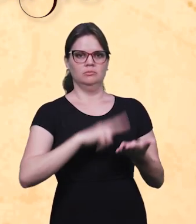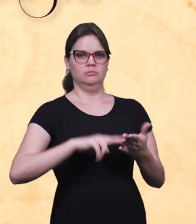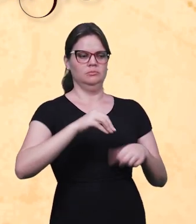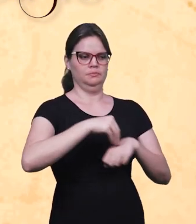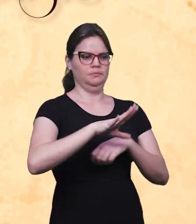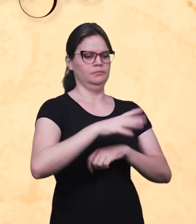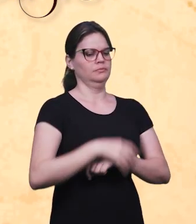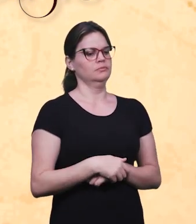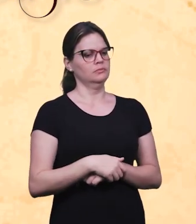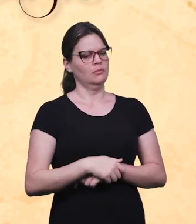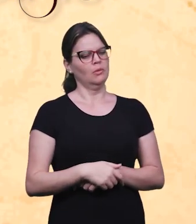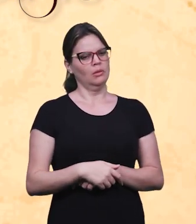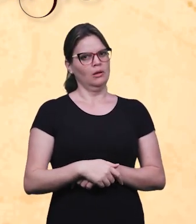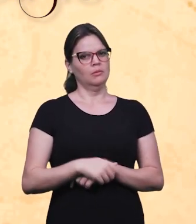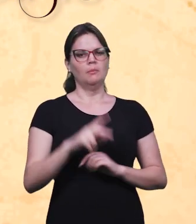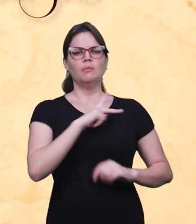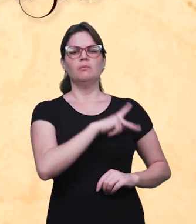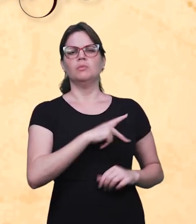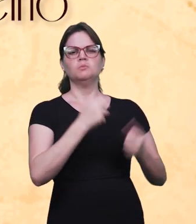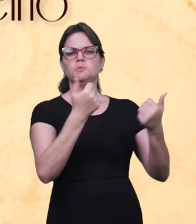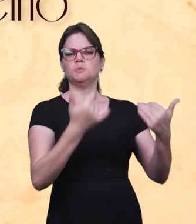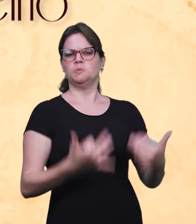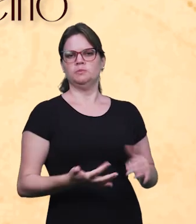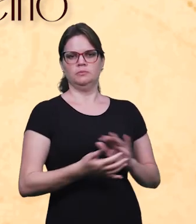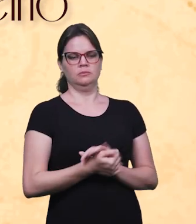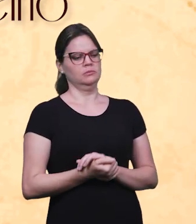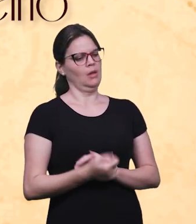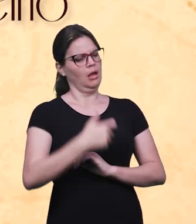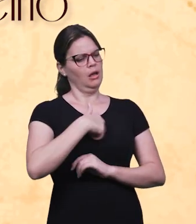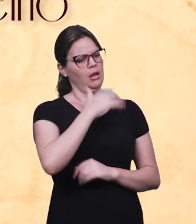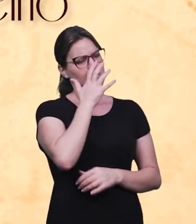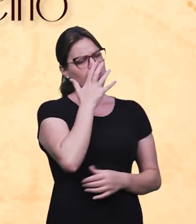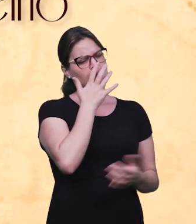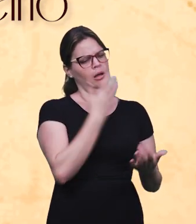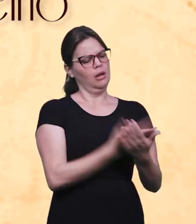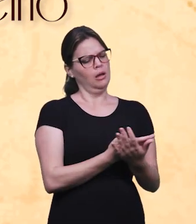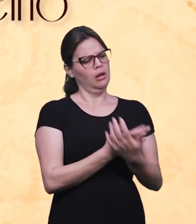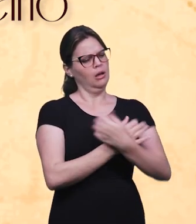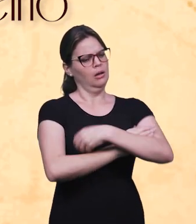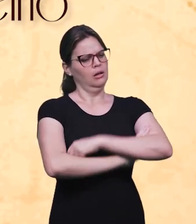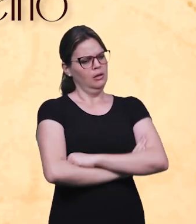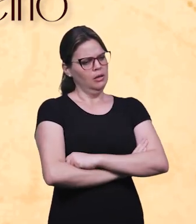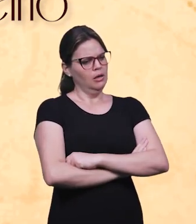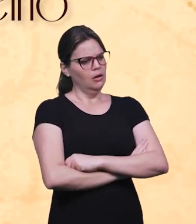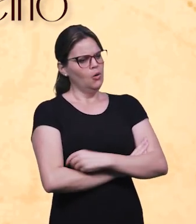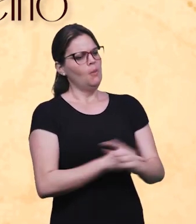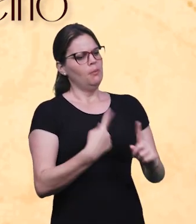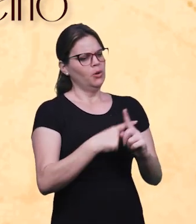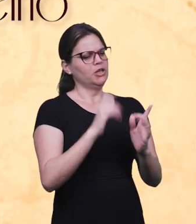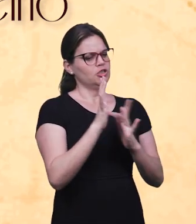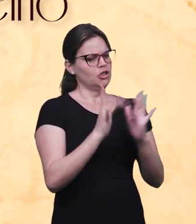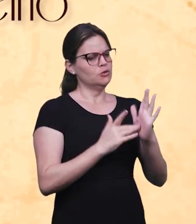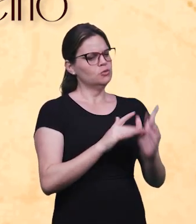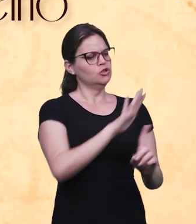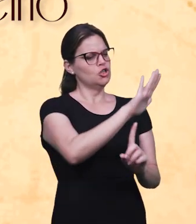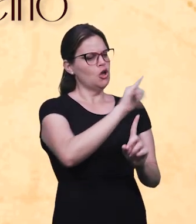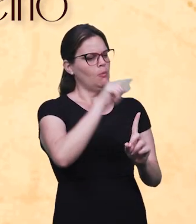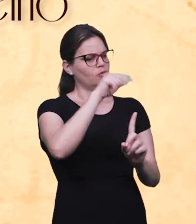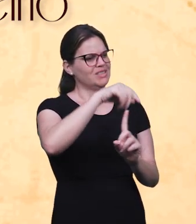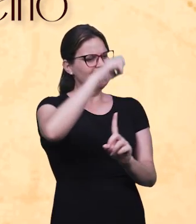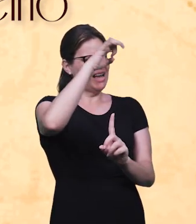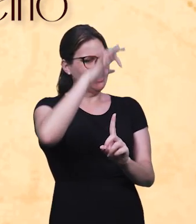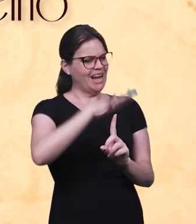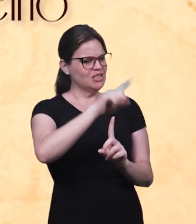de Cristo para outro evangelho, o qual não é outro, mas há alguns que vos inquietam